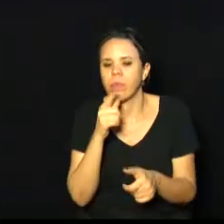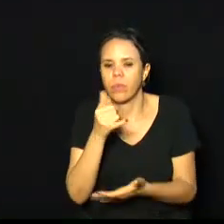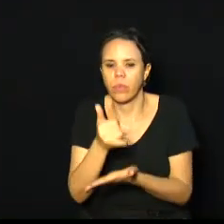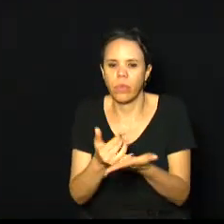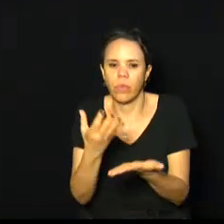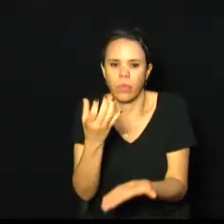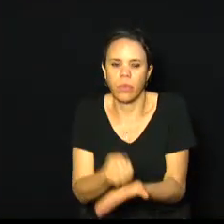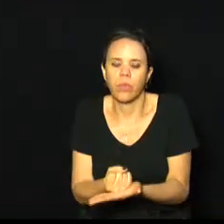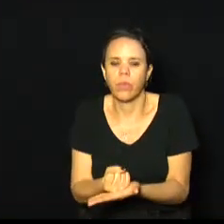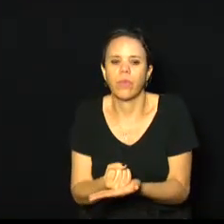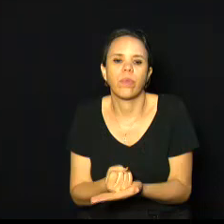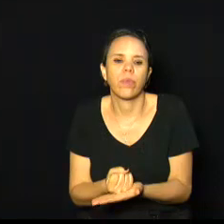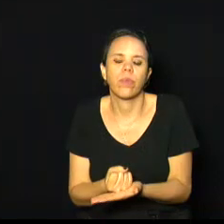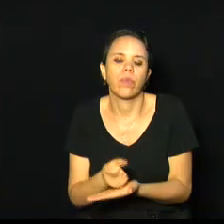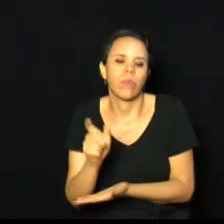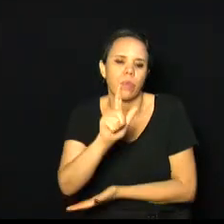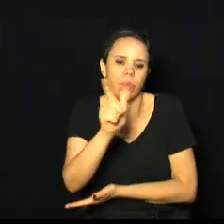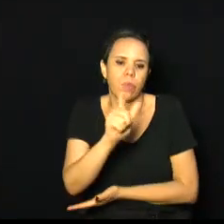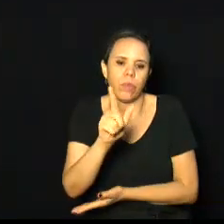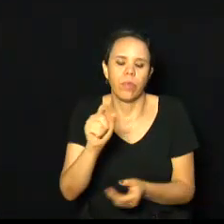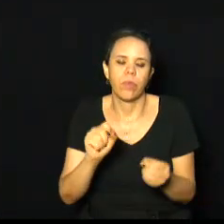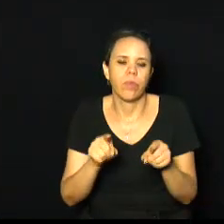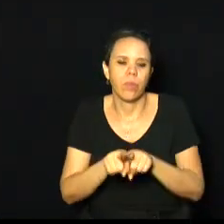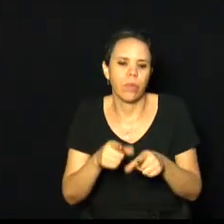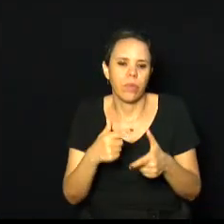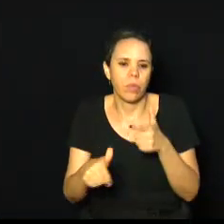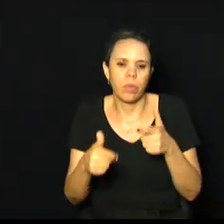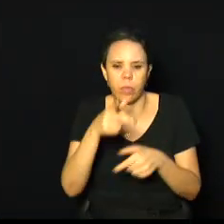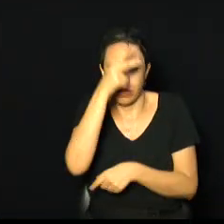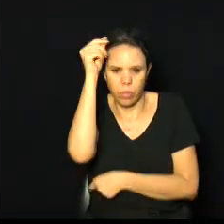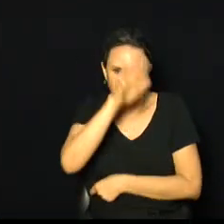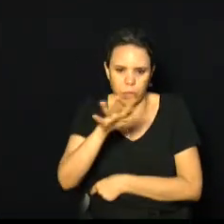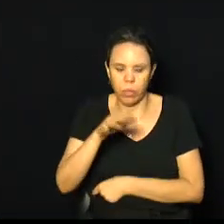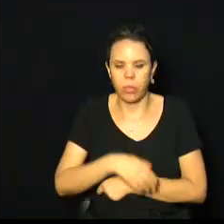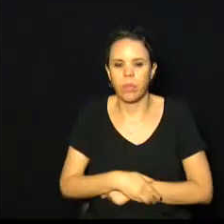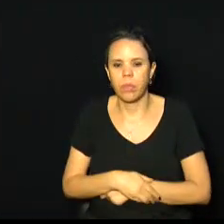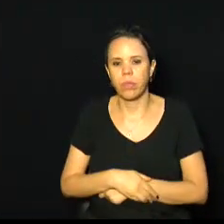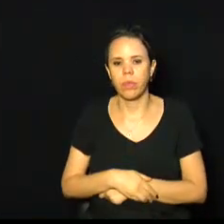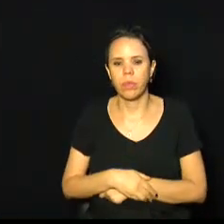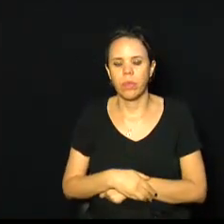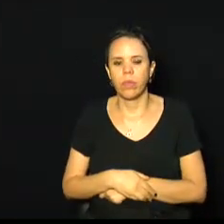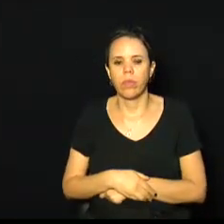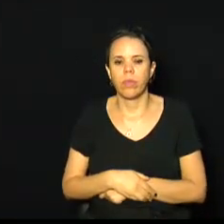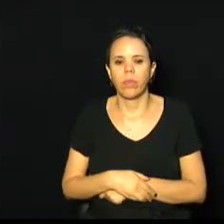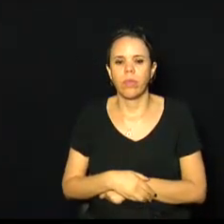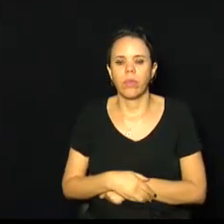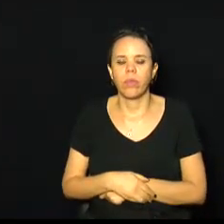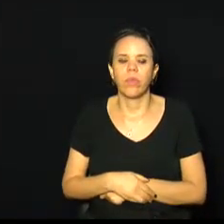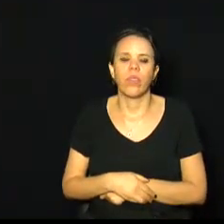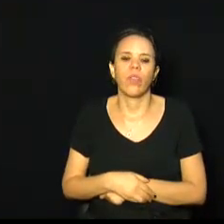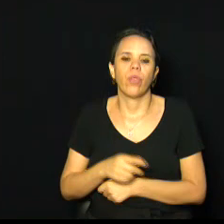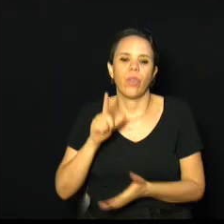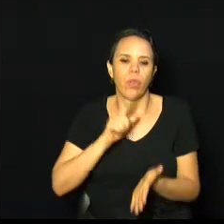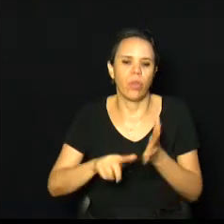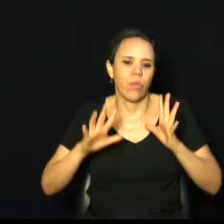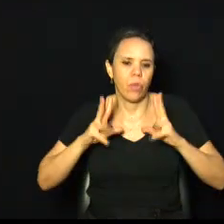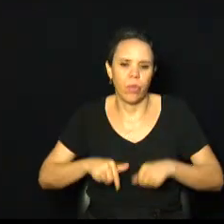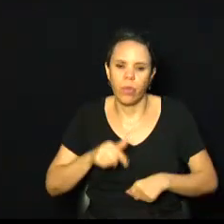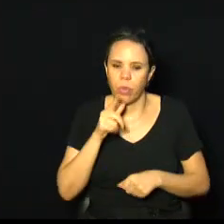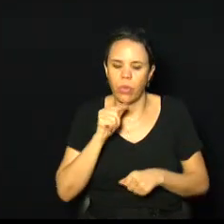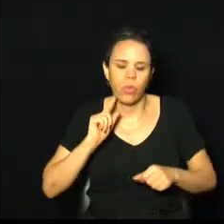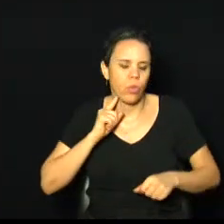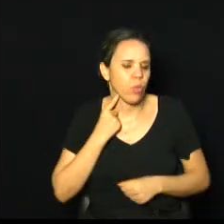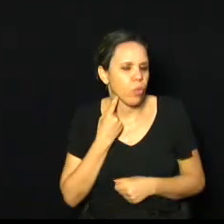isso levando, logicamente, à fragilidade dos serviços públicos. Elevação dos custos de limpeza e das águas poluídas.